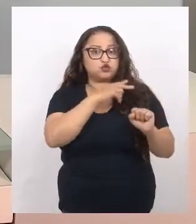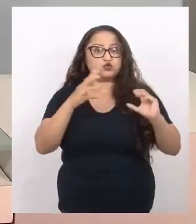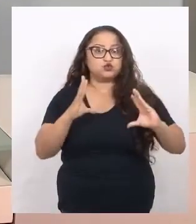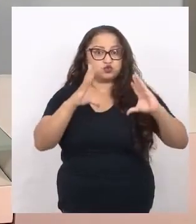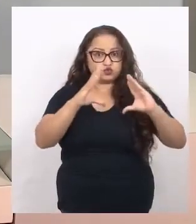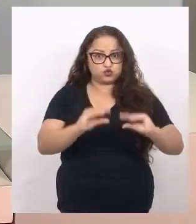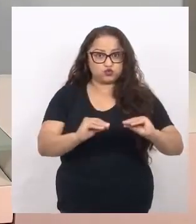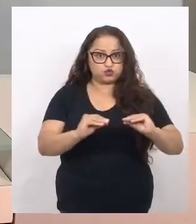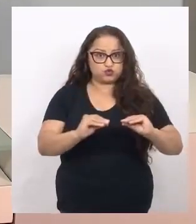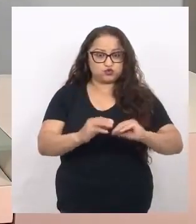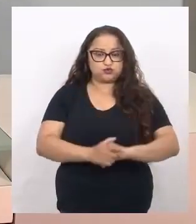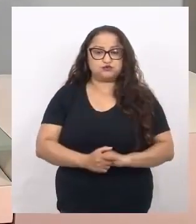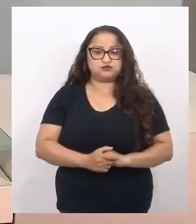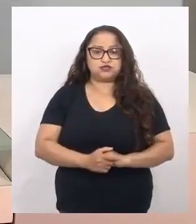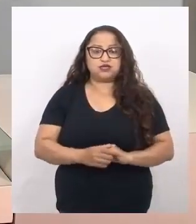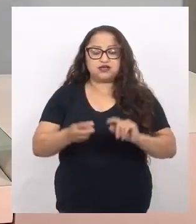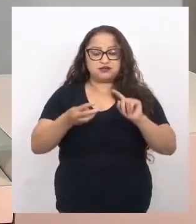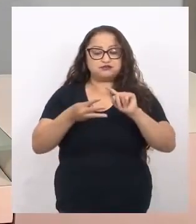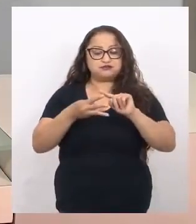noturno, tá? São